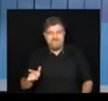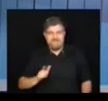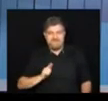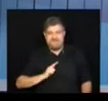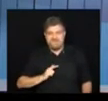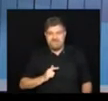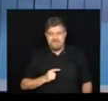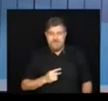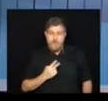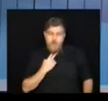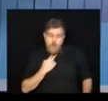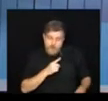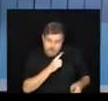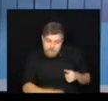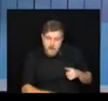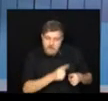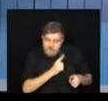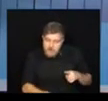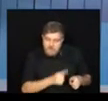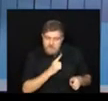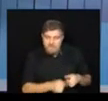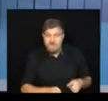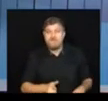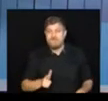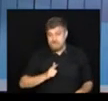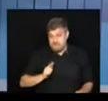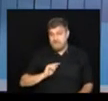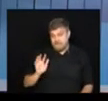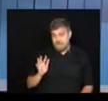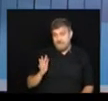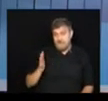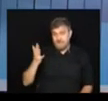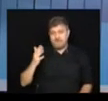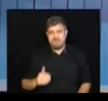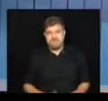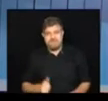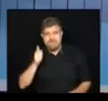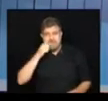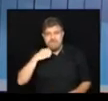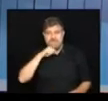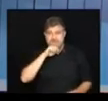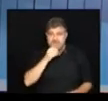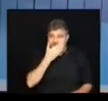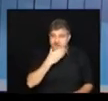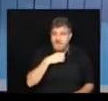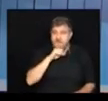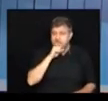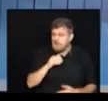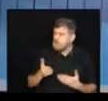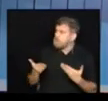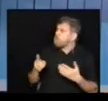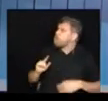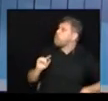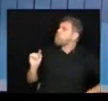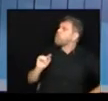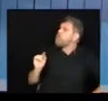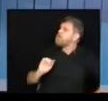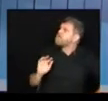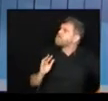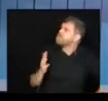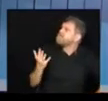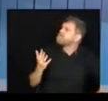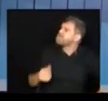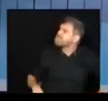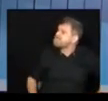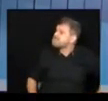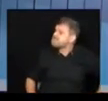não pode fazer isso, sabe? A mãe da criança ou o pai da criança, escuta, o que vocês estão...